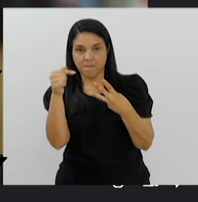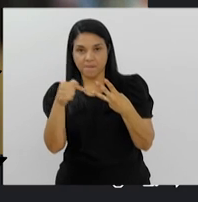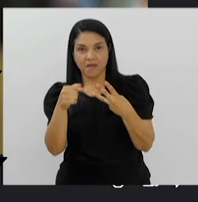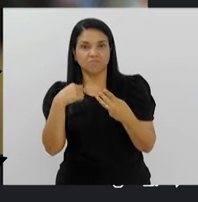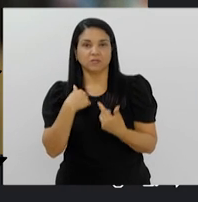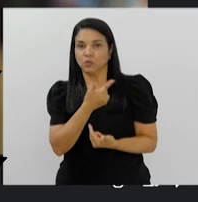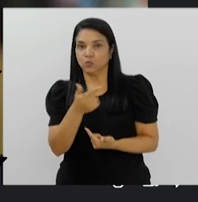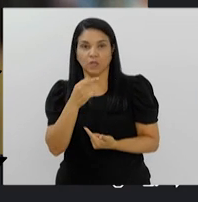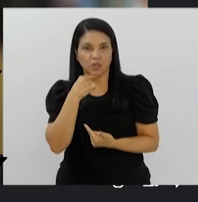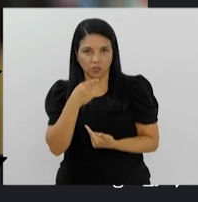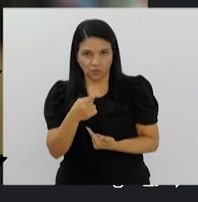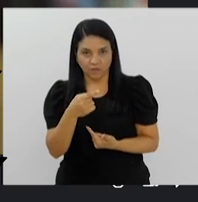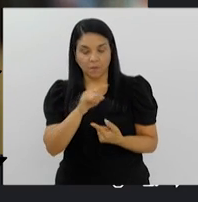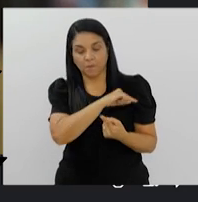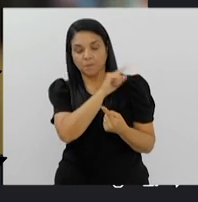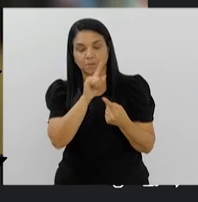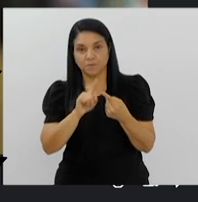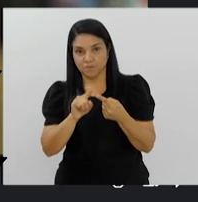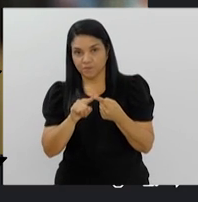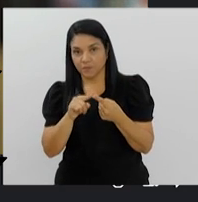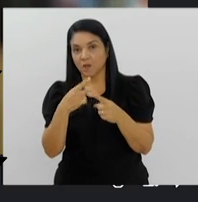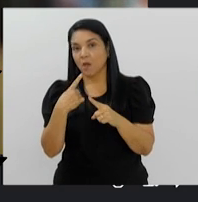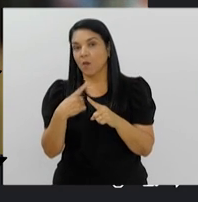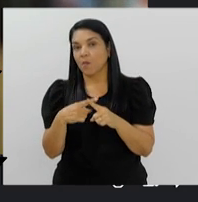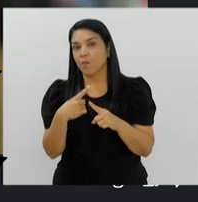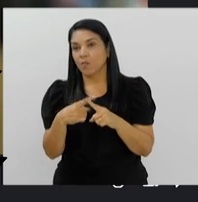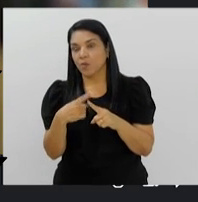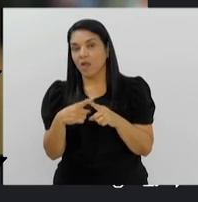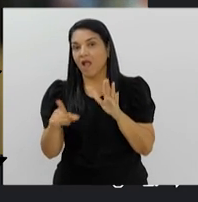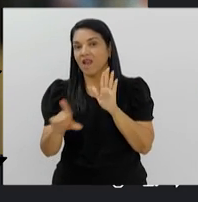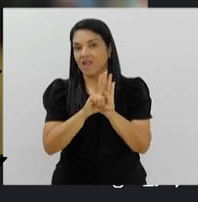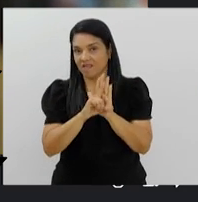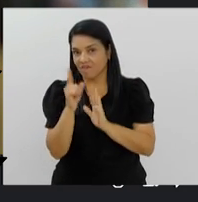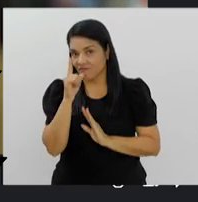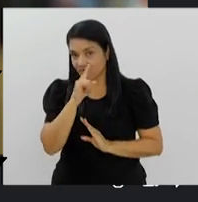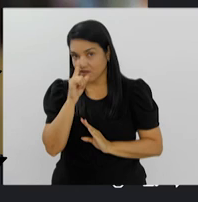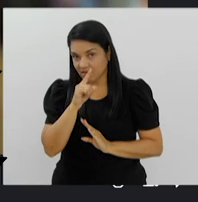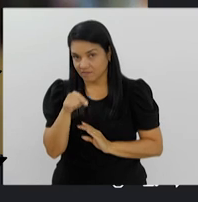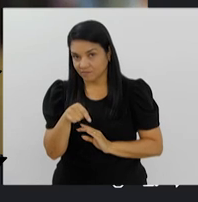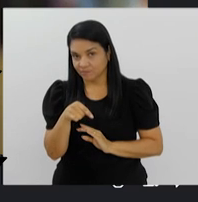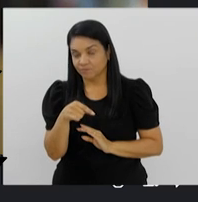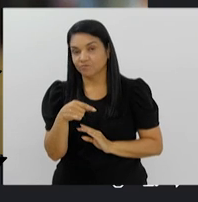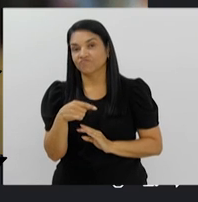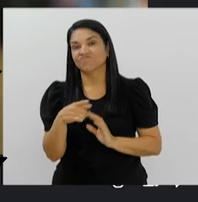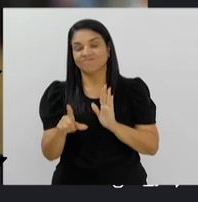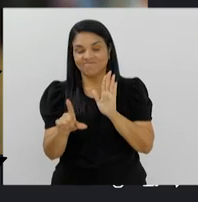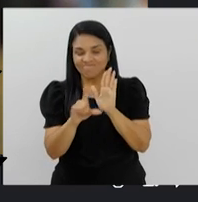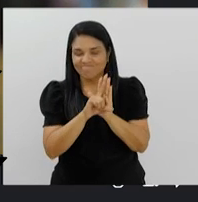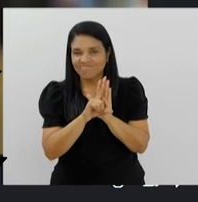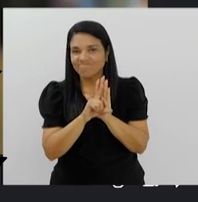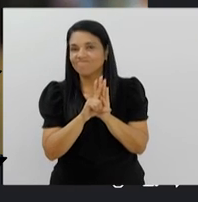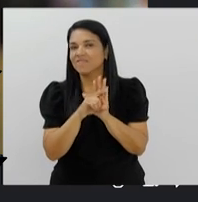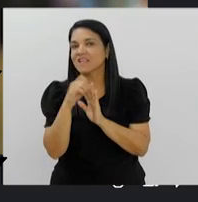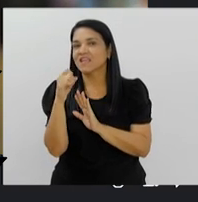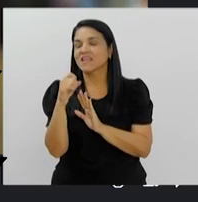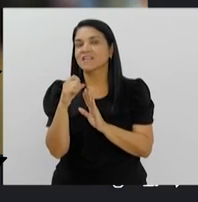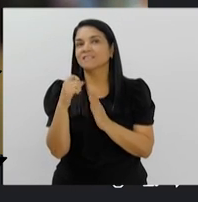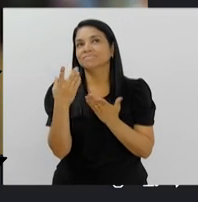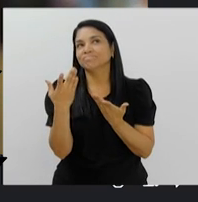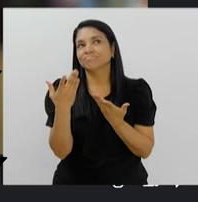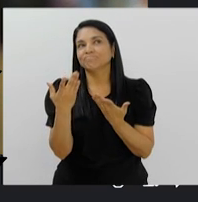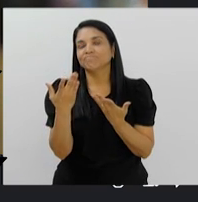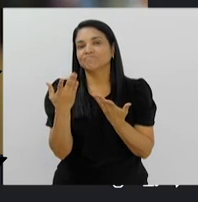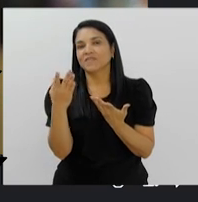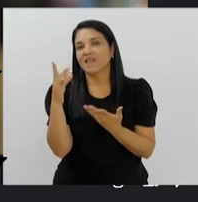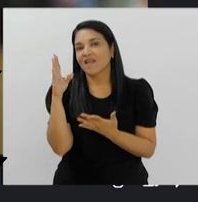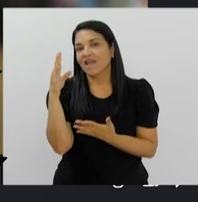dúvidas né o primeiro ponto por que é que a lei é falha né a lei é falha porque ela deixa brechas graves na regulação